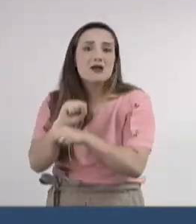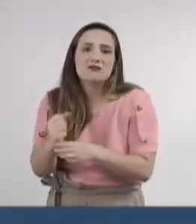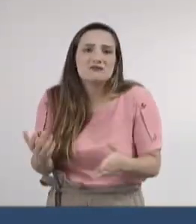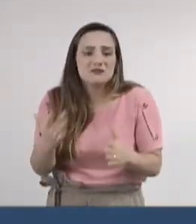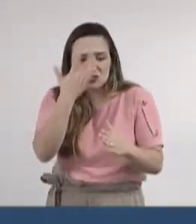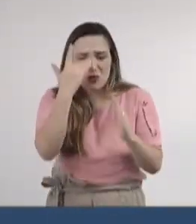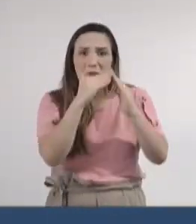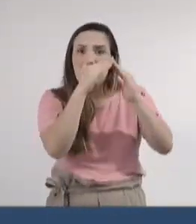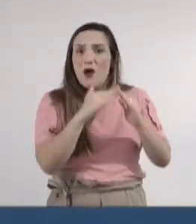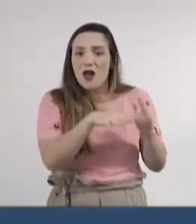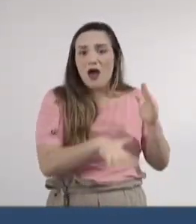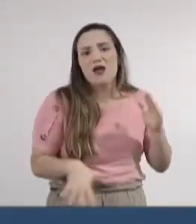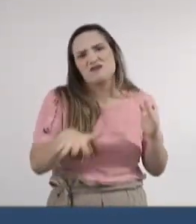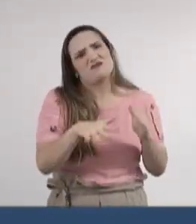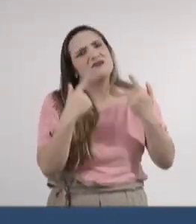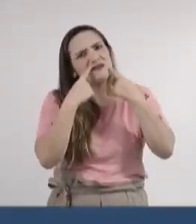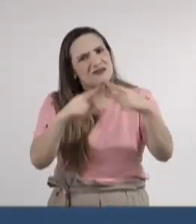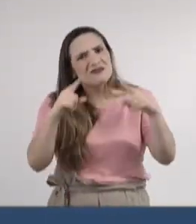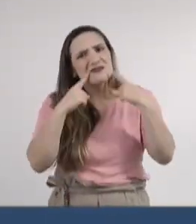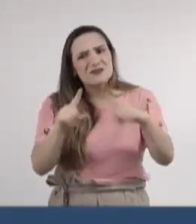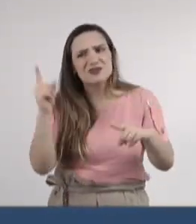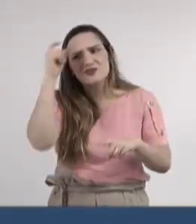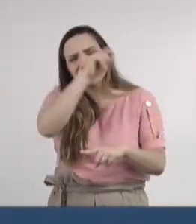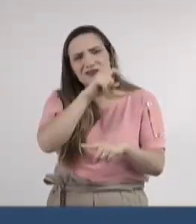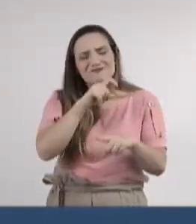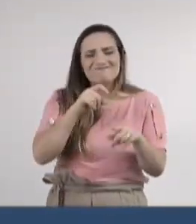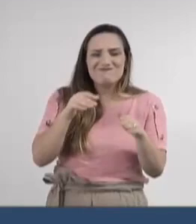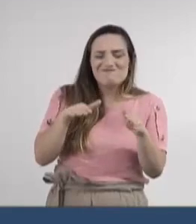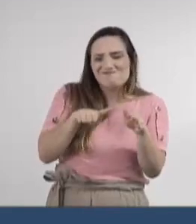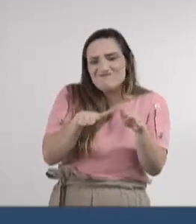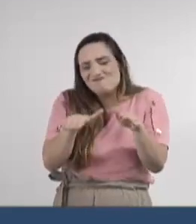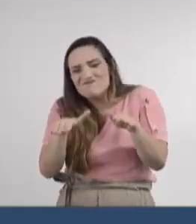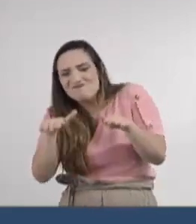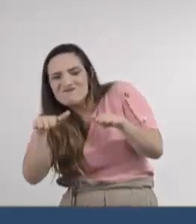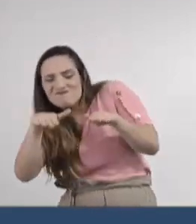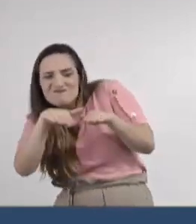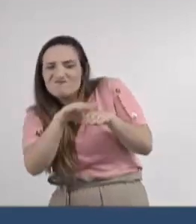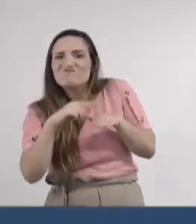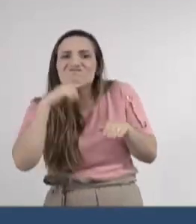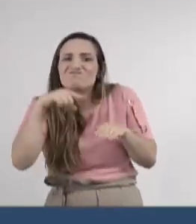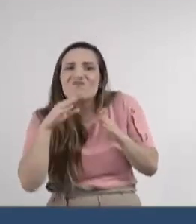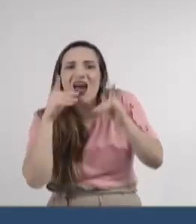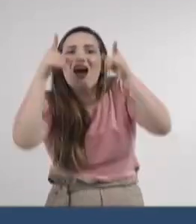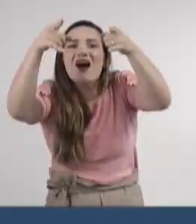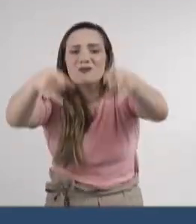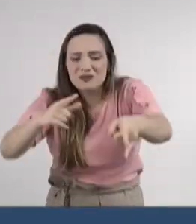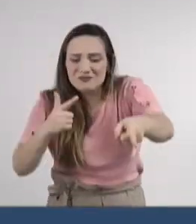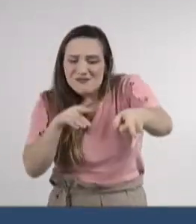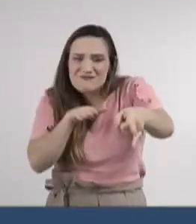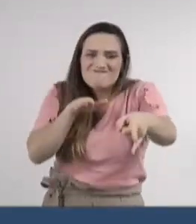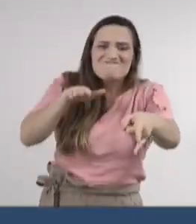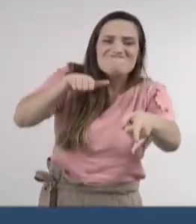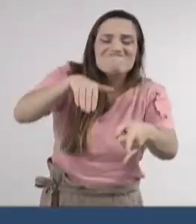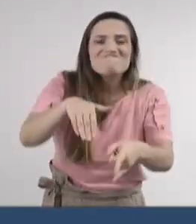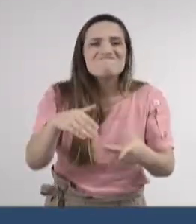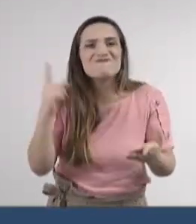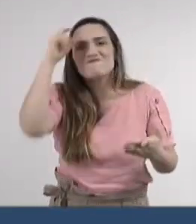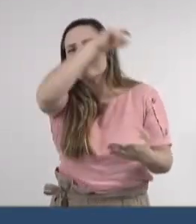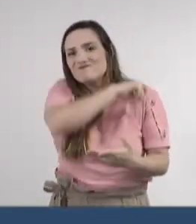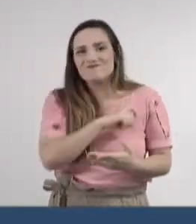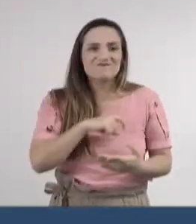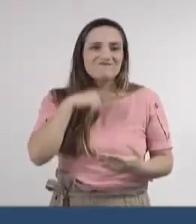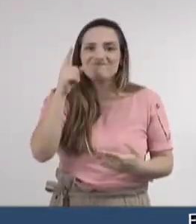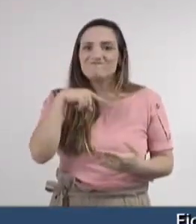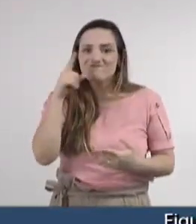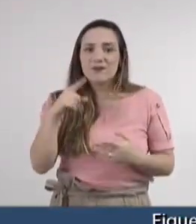região estão reclamando muito dos transtornos e inconvenientes que a paralisação das obras está acarretando a todos que passam